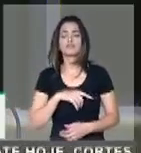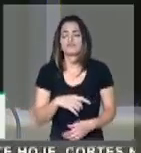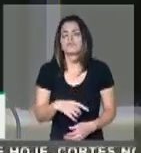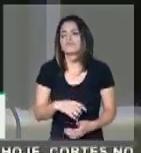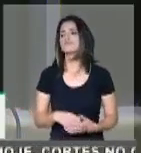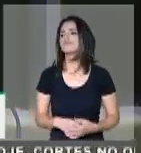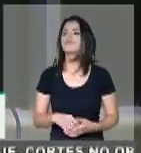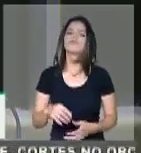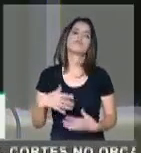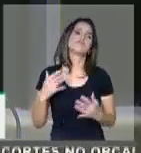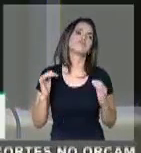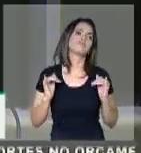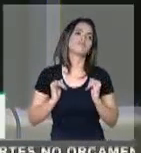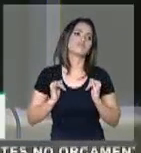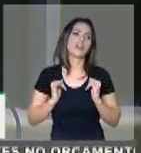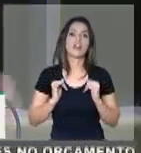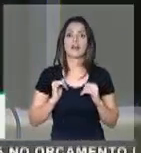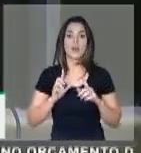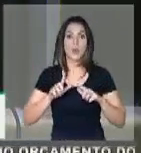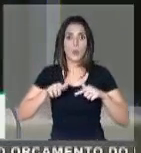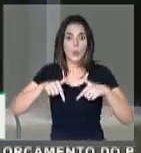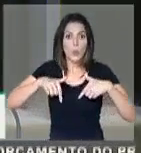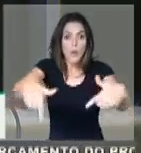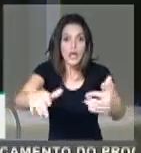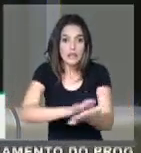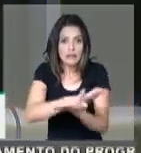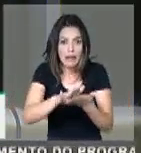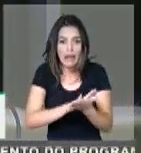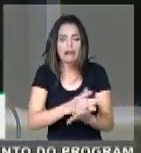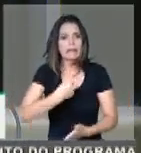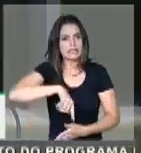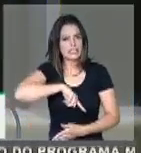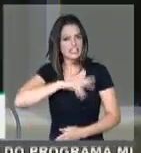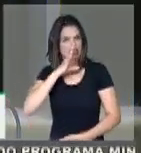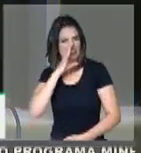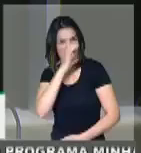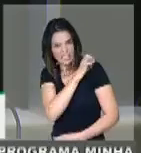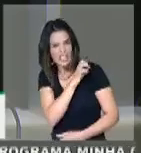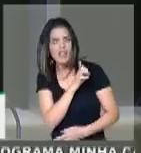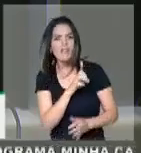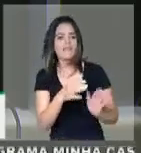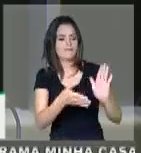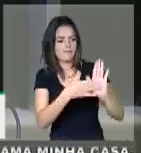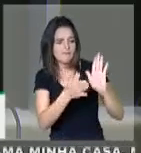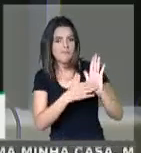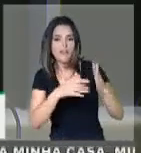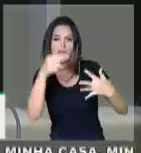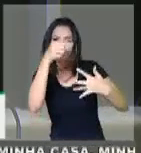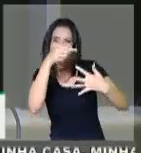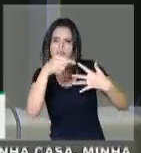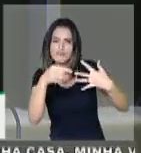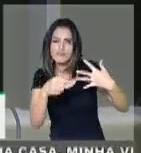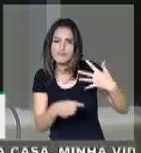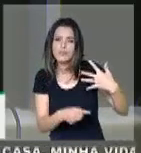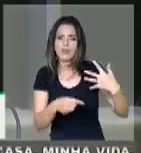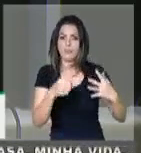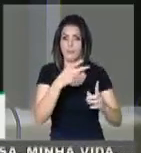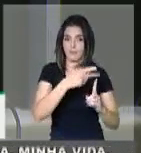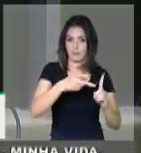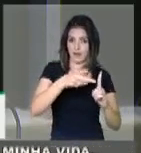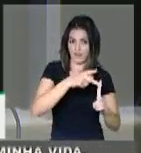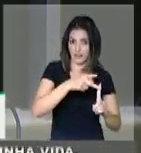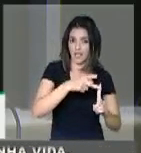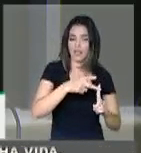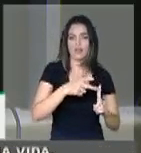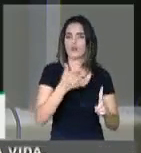insistido com pontos absurdos da reforma da Previdência, por exemplo, deputada Luiz Erundina, nós não